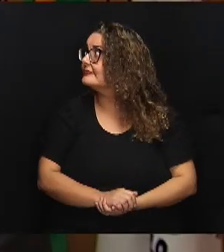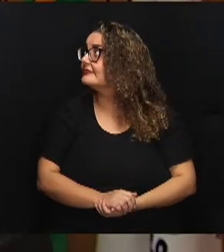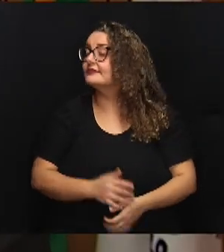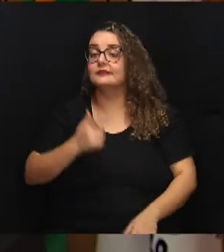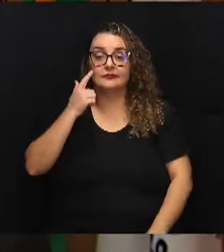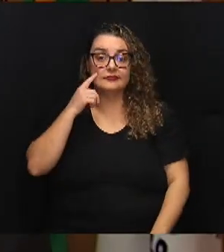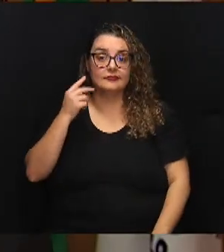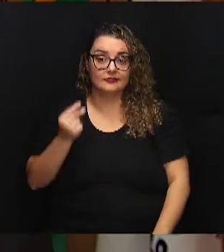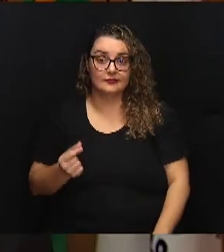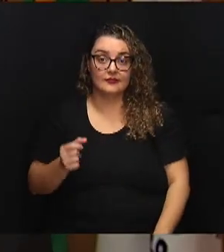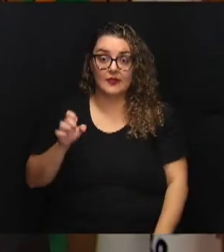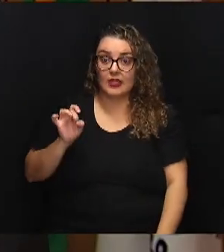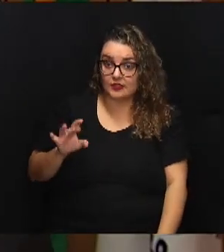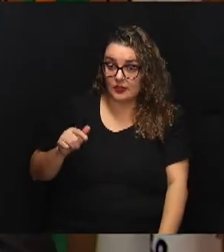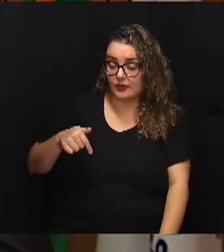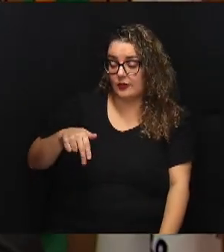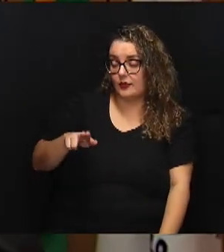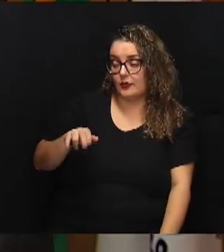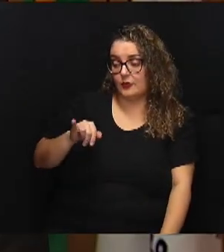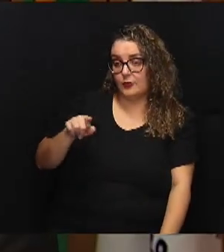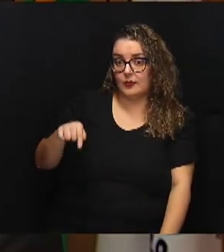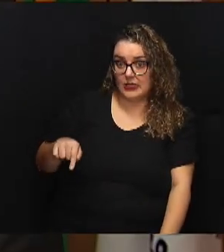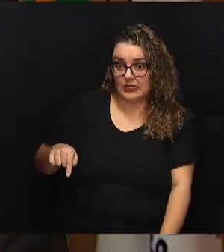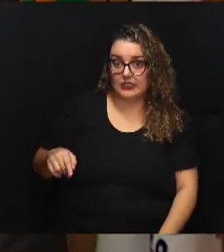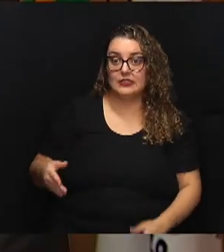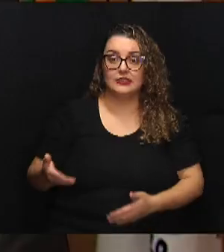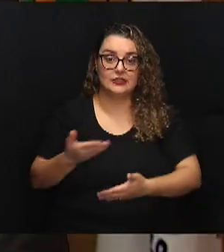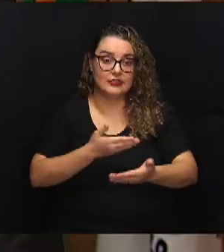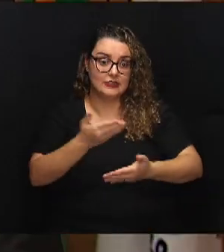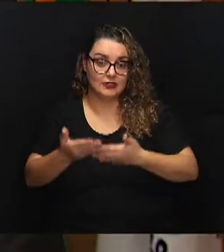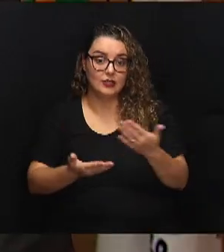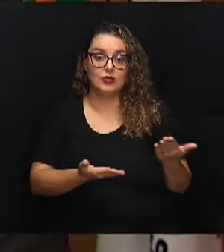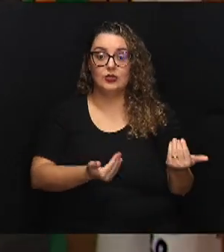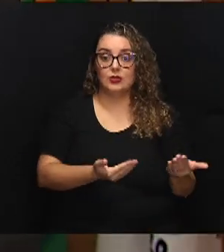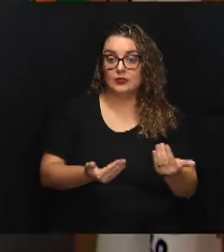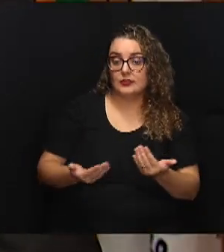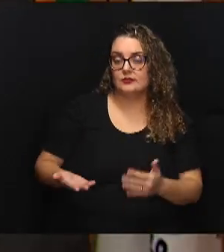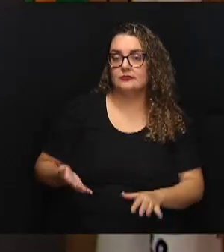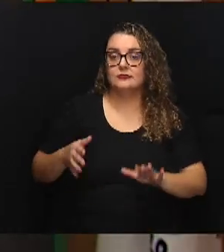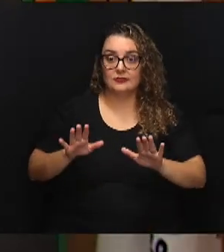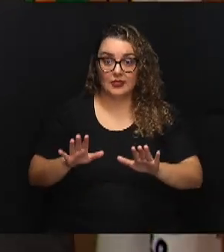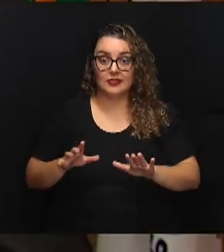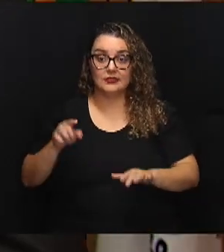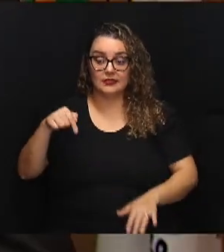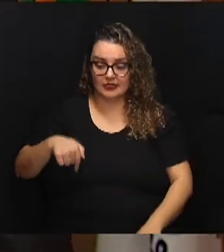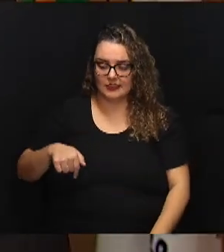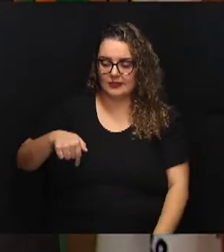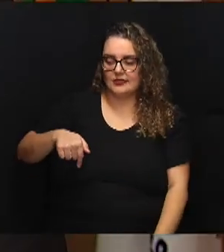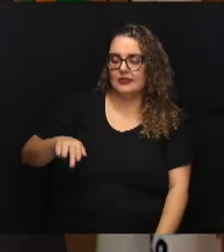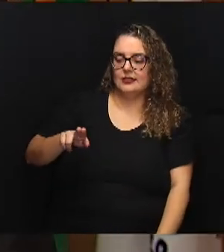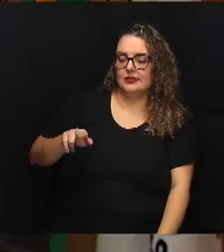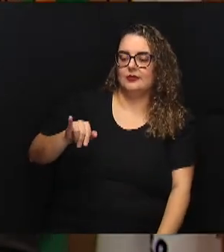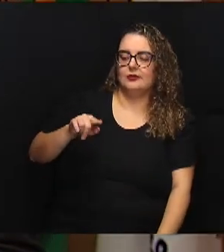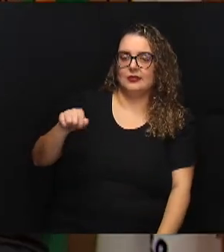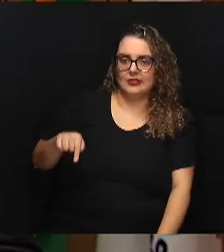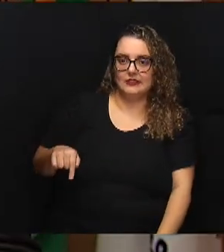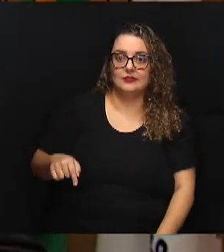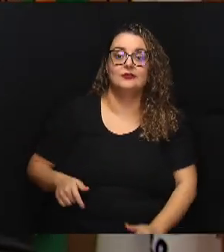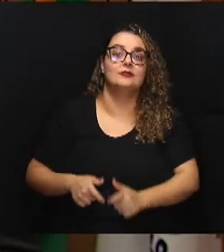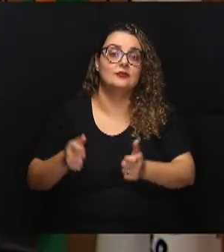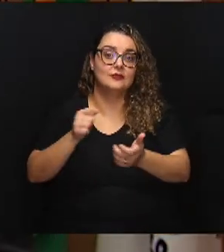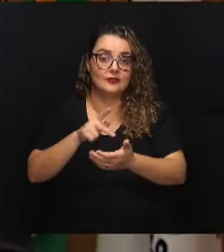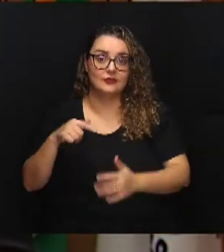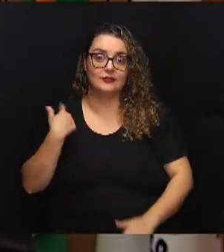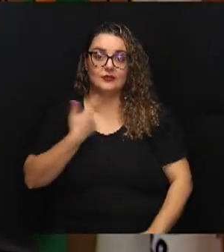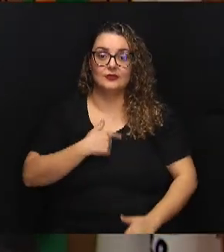fazer apenas um quiz. Né, um quiz interativo ali com os jovens, e acabou que desse quiz virou um grande aplicativo, né, através dos nossos